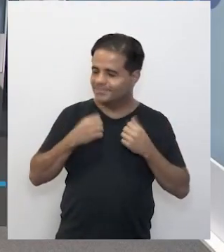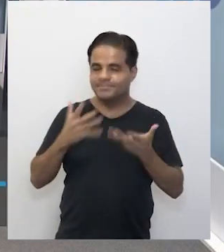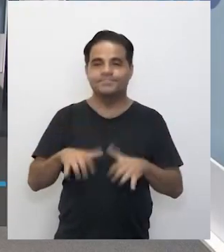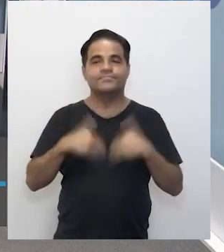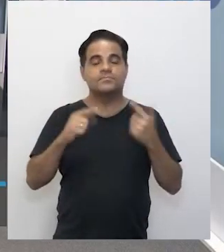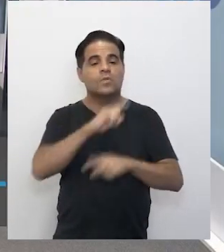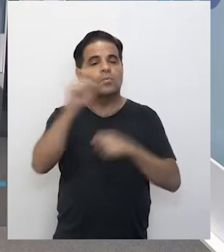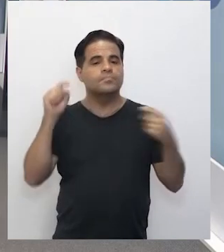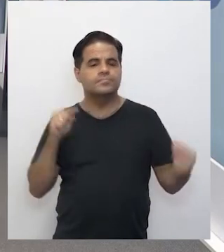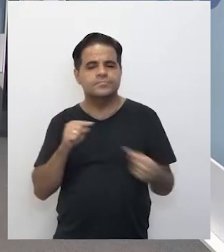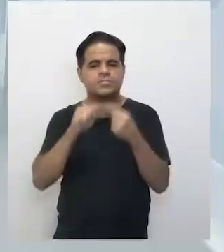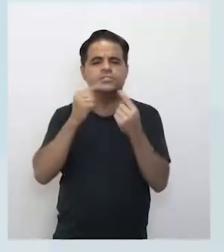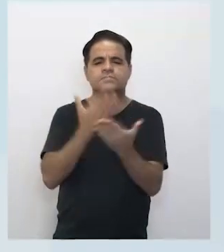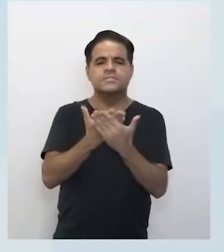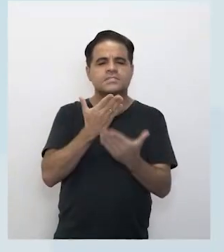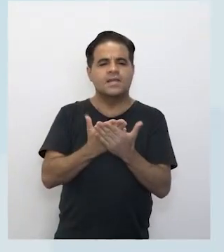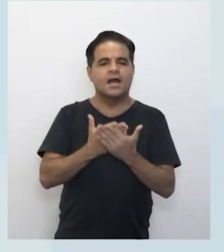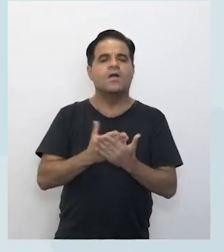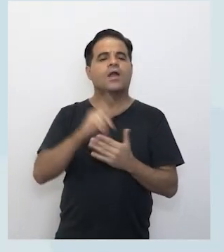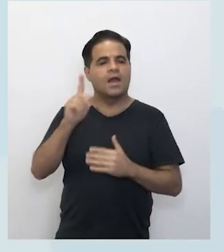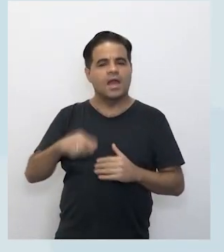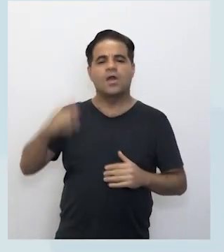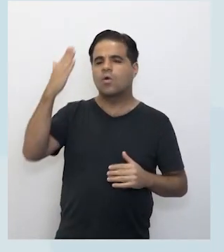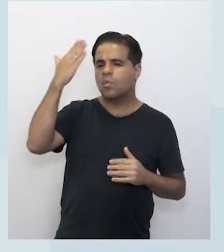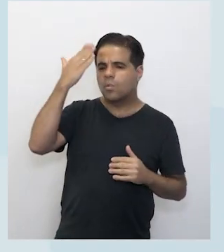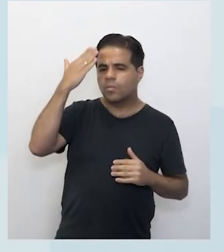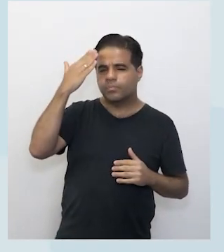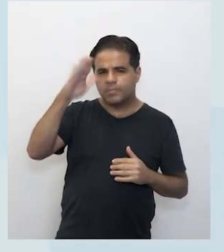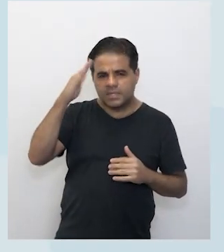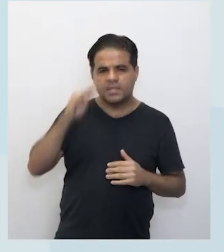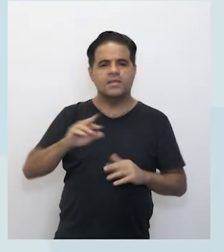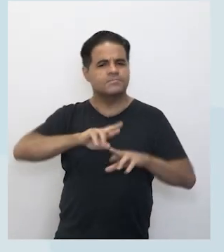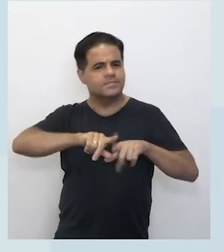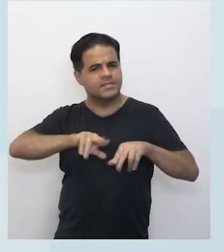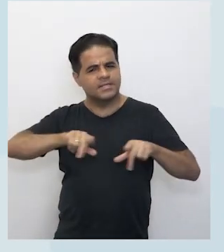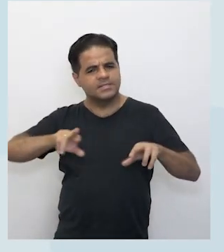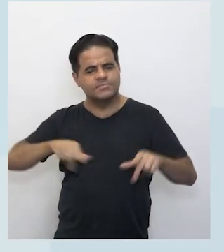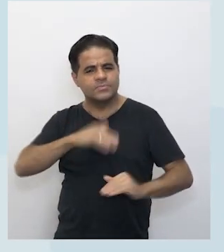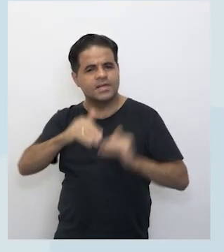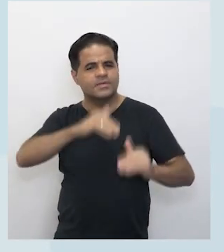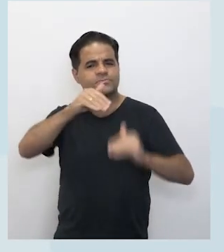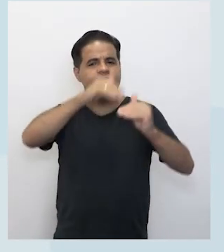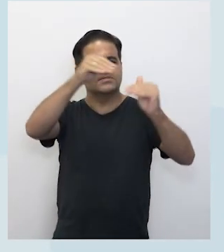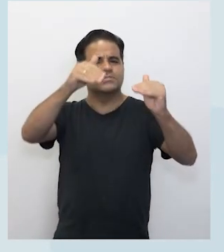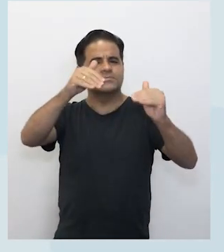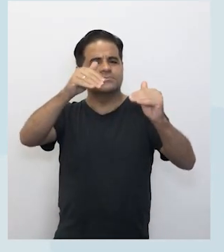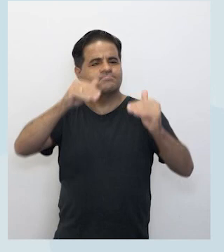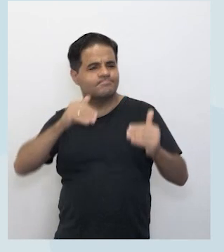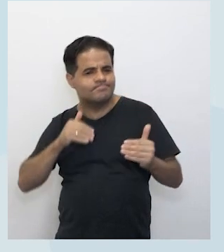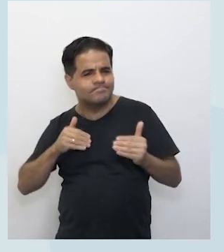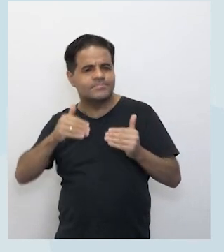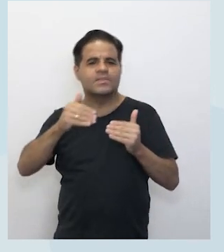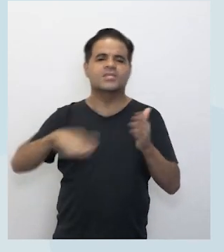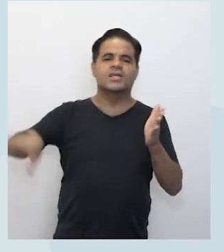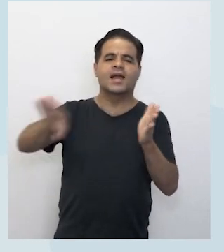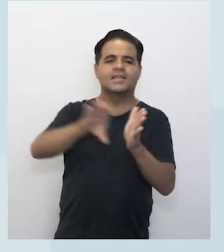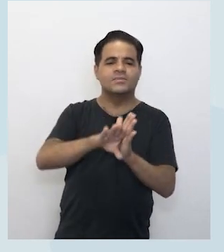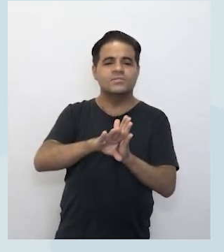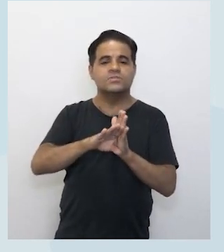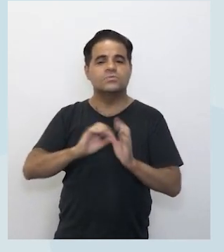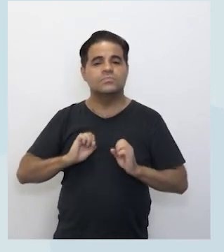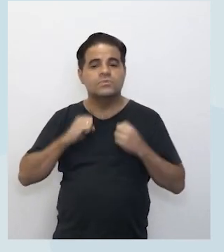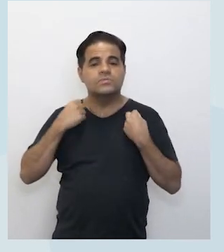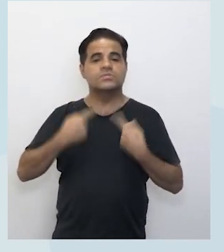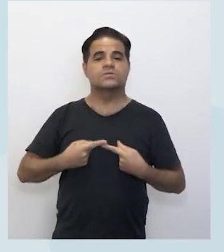Qual o objetivo dessa aula? O objetivo? Compreender os diferentes processos que culminaram na chegada dos